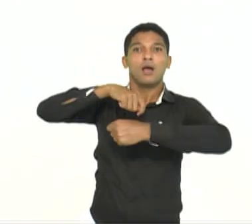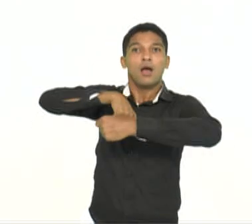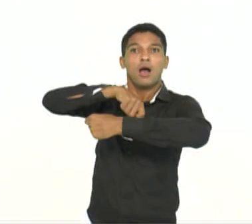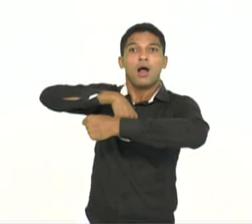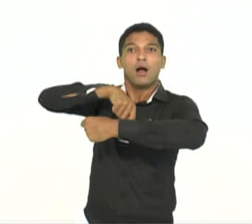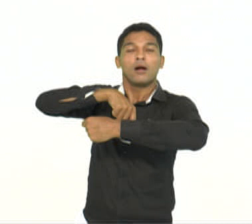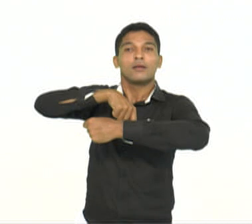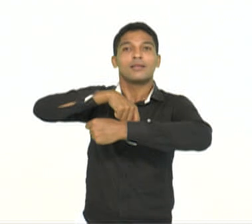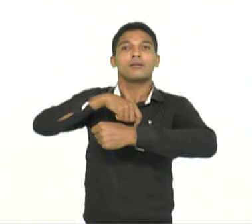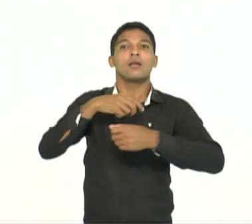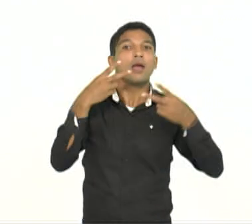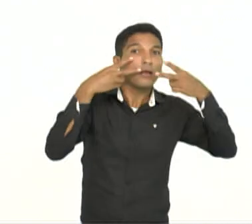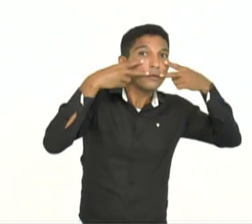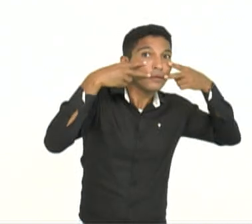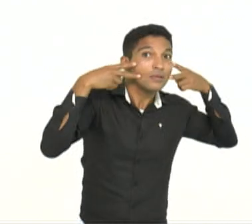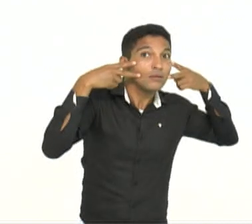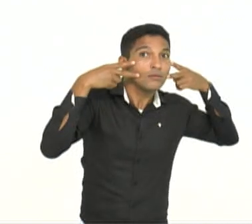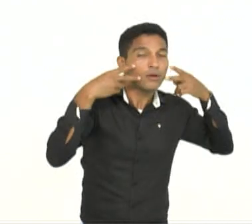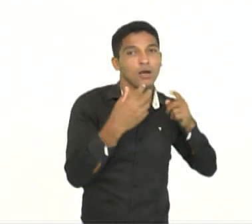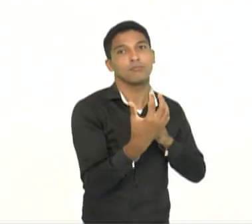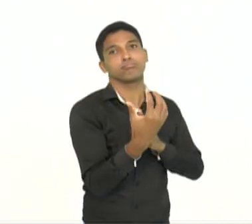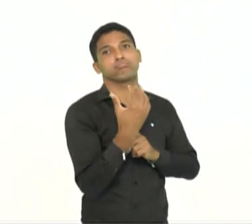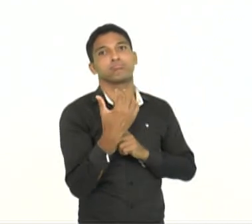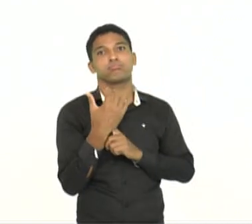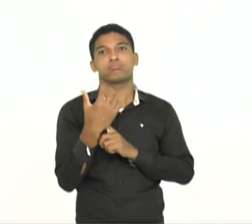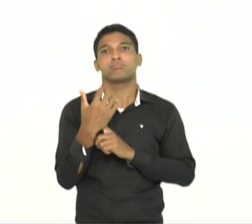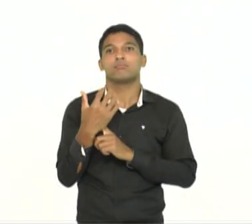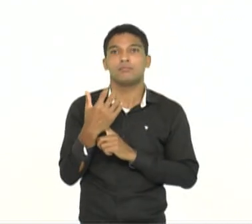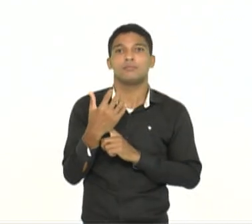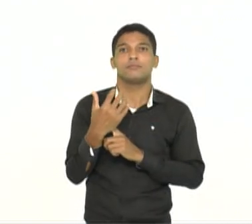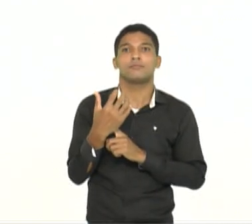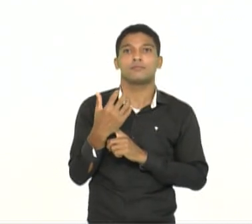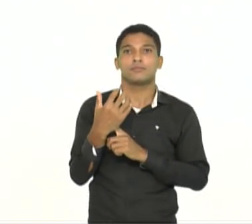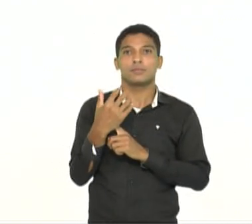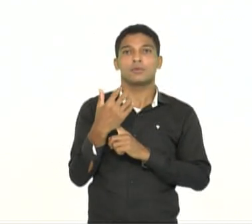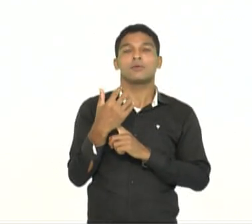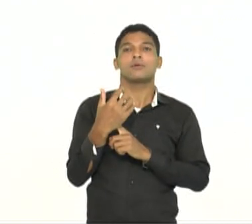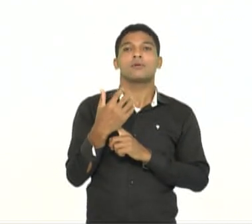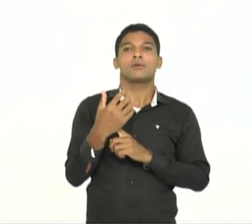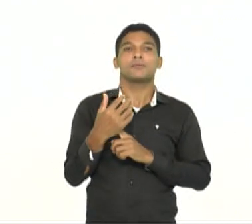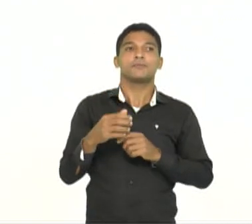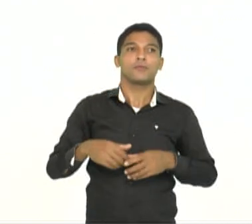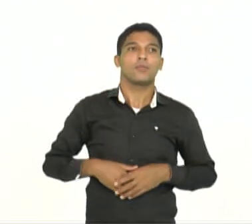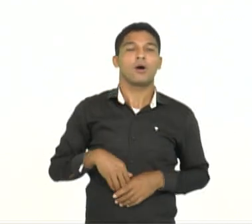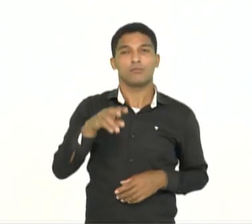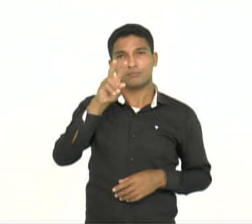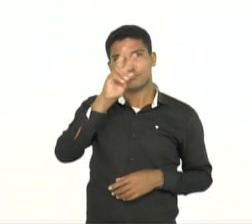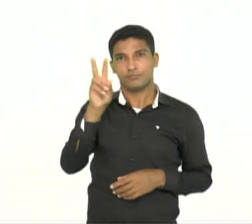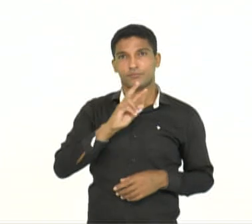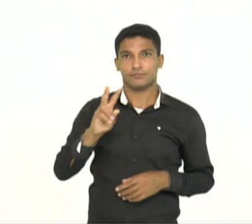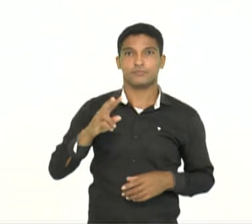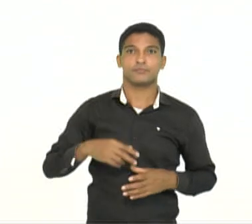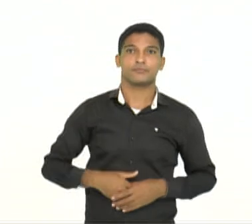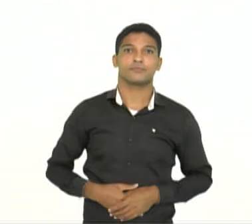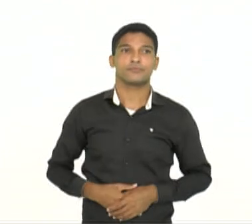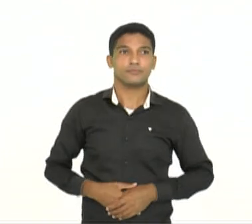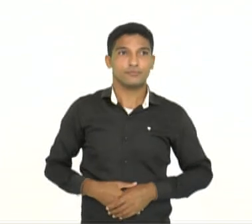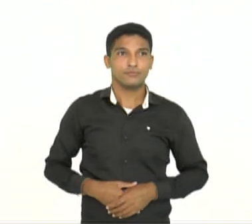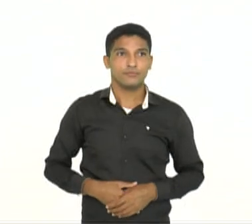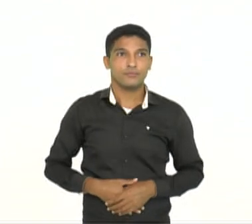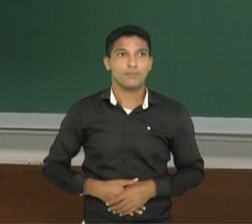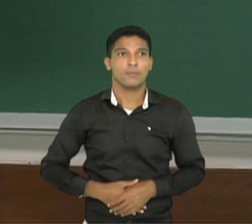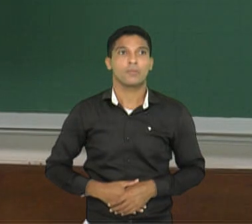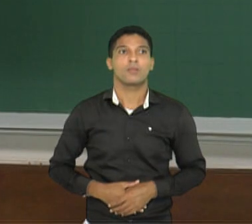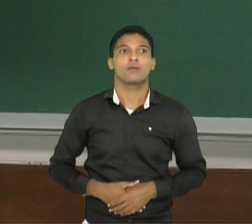de cordel, são exemplos ali de características culturais específicas dessa região. No centro-oeste, as cavalhadas, o arroz